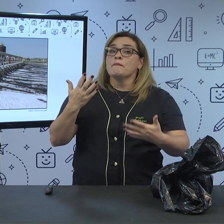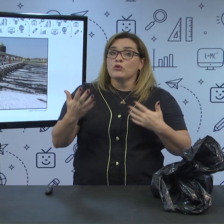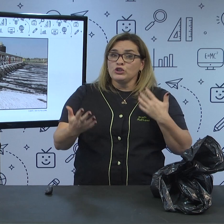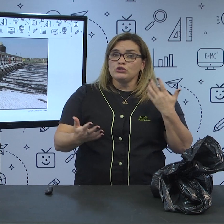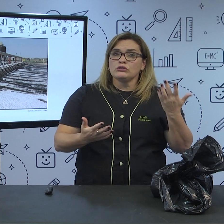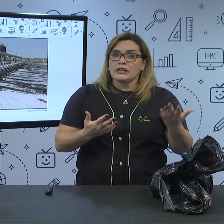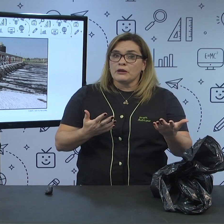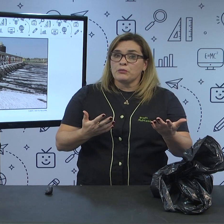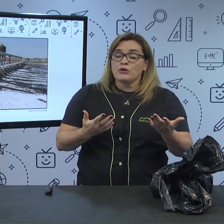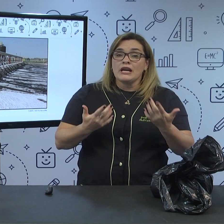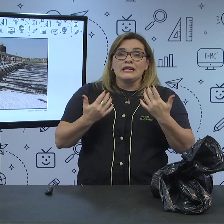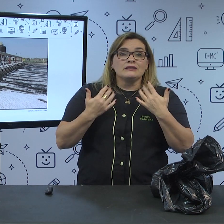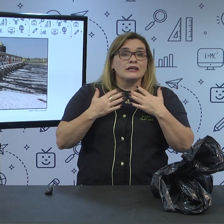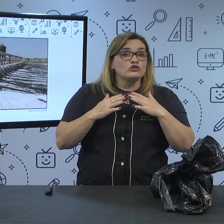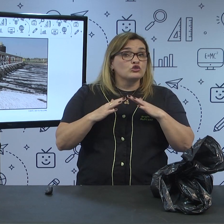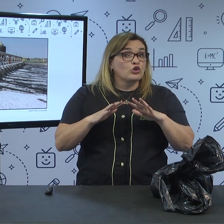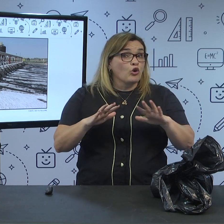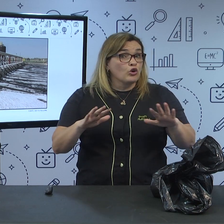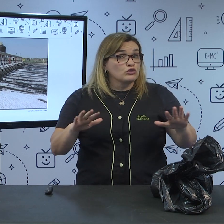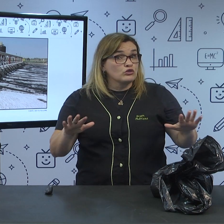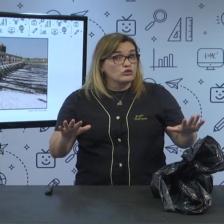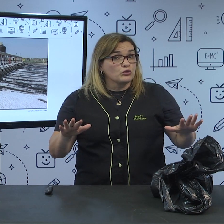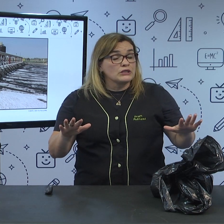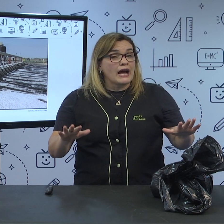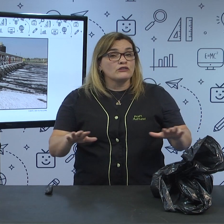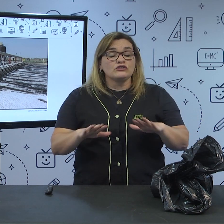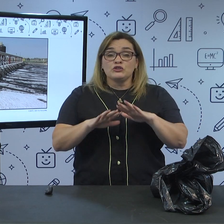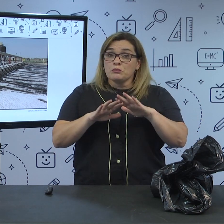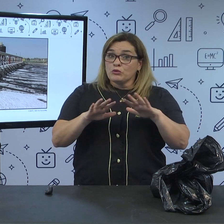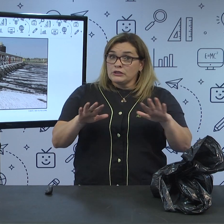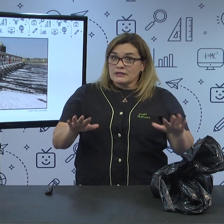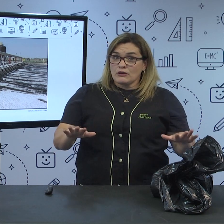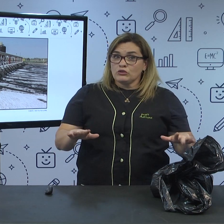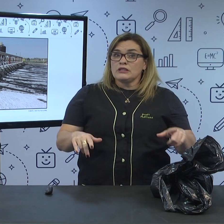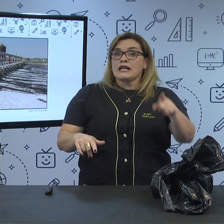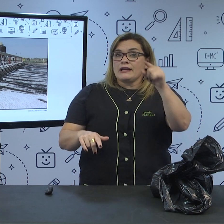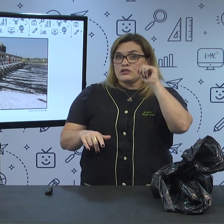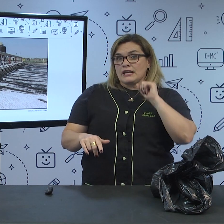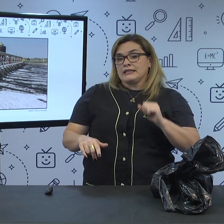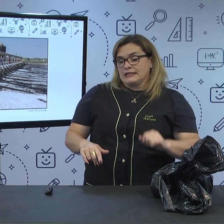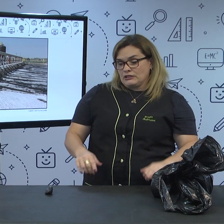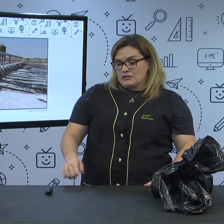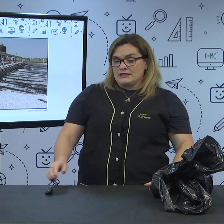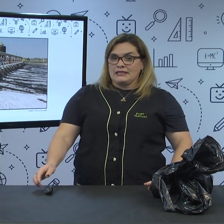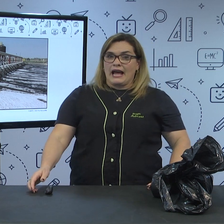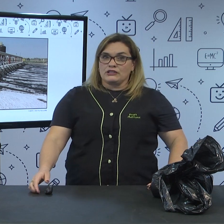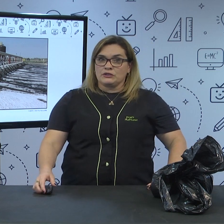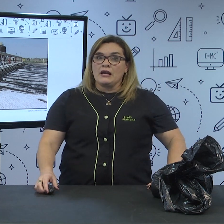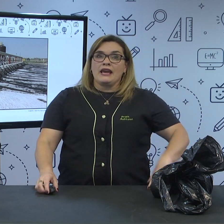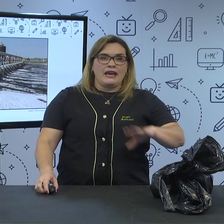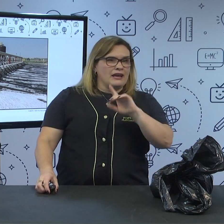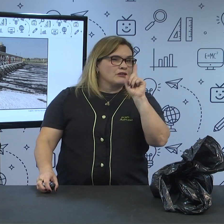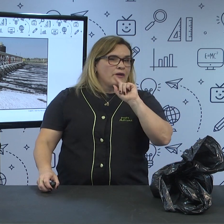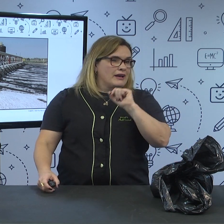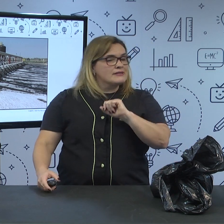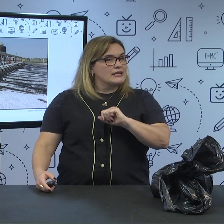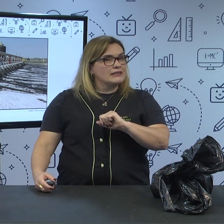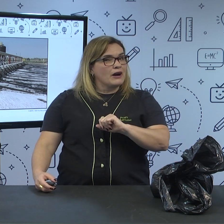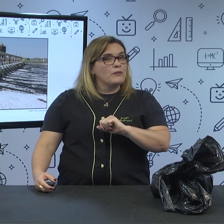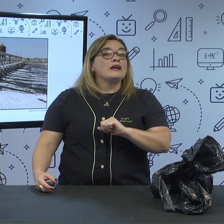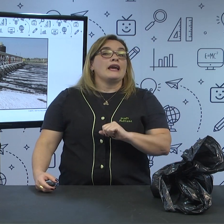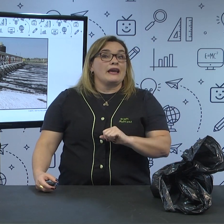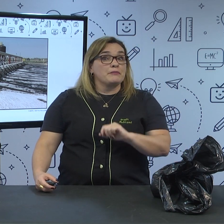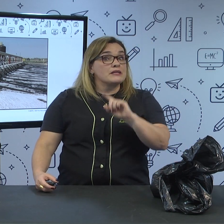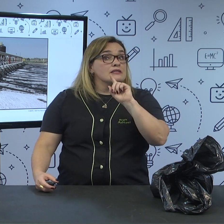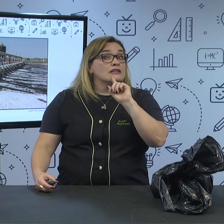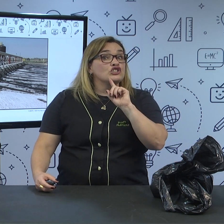leva muito tempo e tem todos os cuidados de muitas autoridades aqui na nossa cidade. É, não é assim